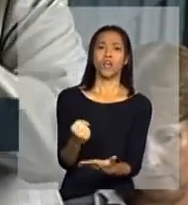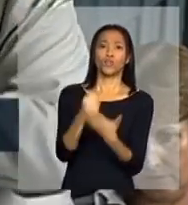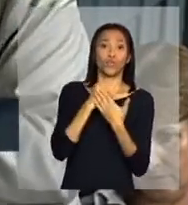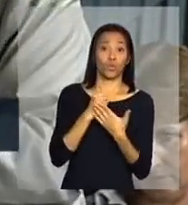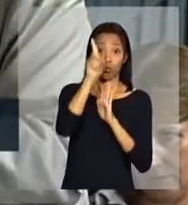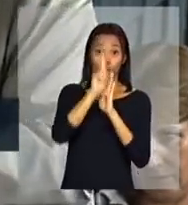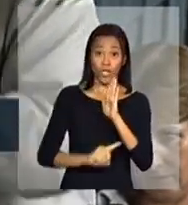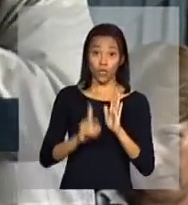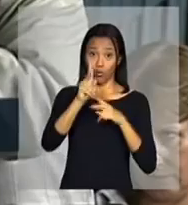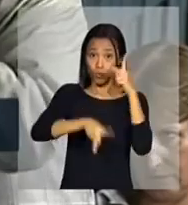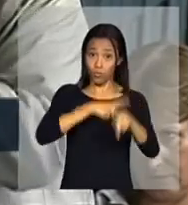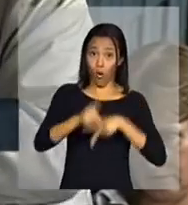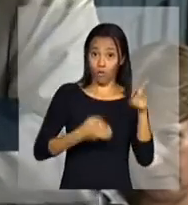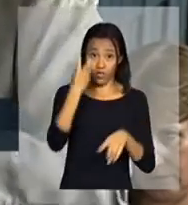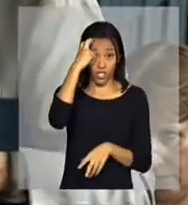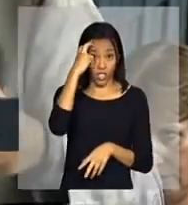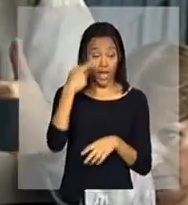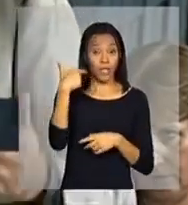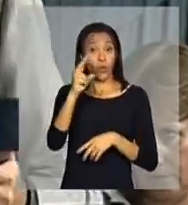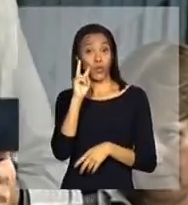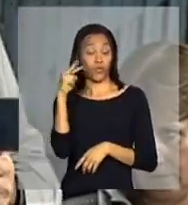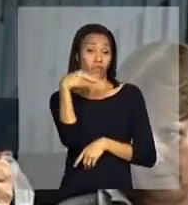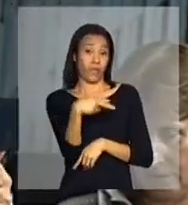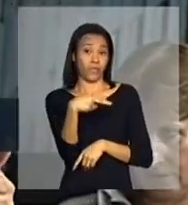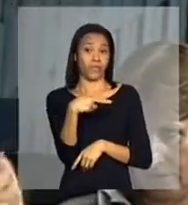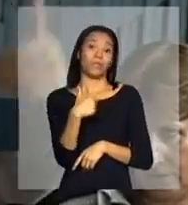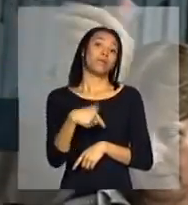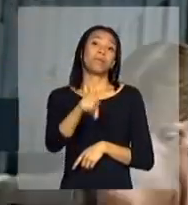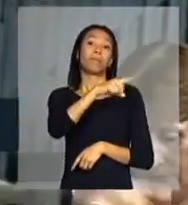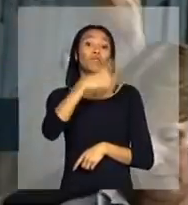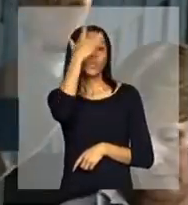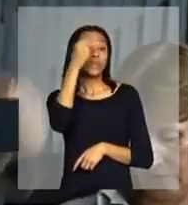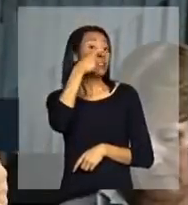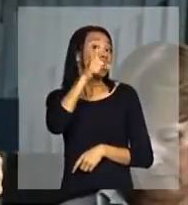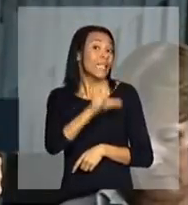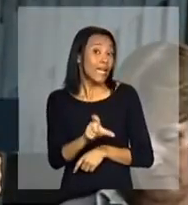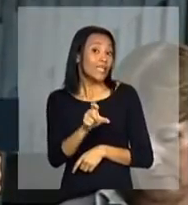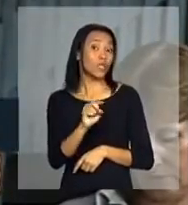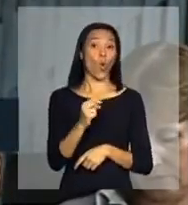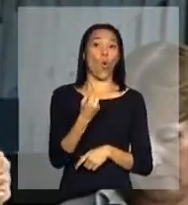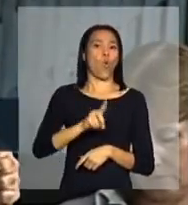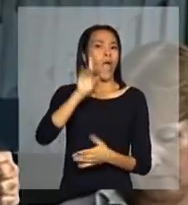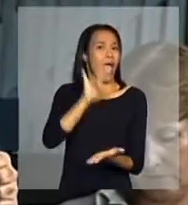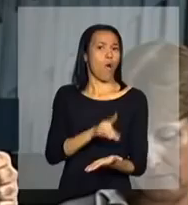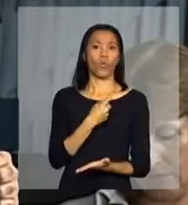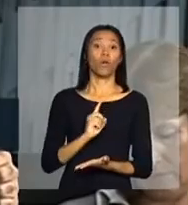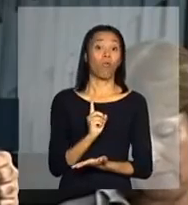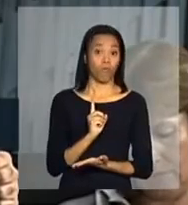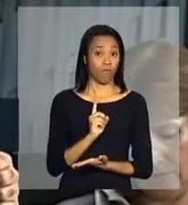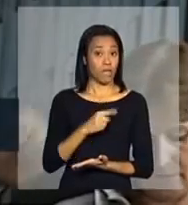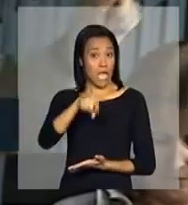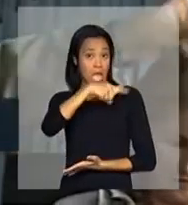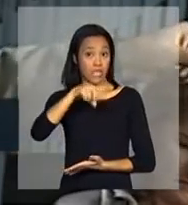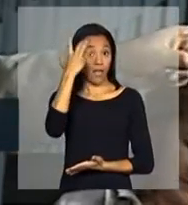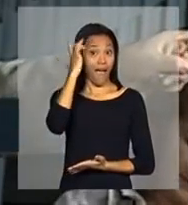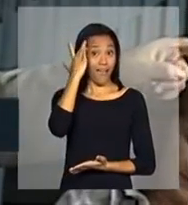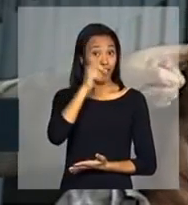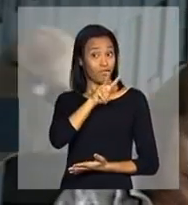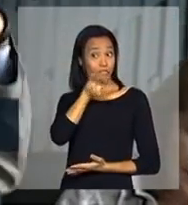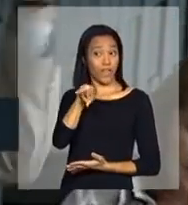lado, eu vejo aqueles que, muitas vezes, por interesses legítimos ou não, acham que a